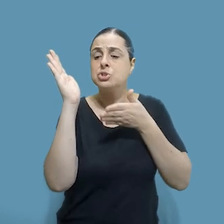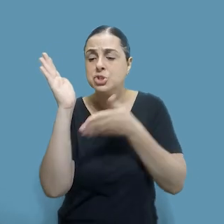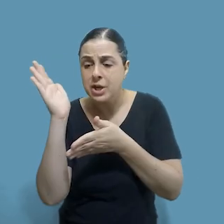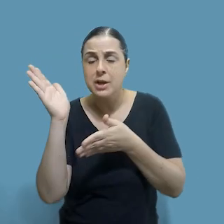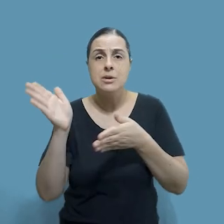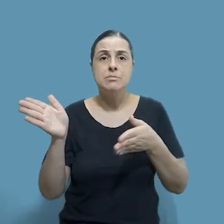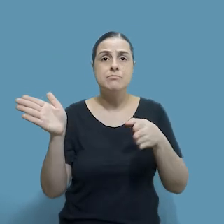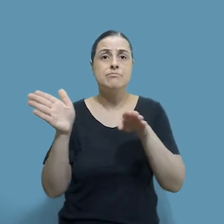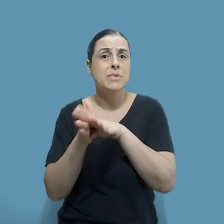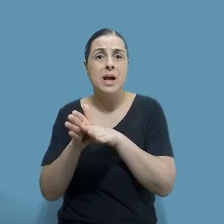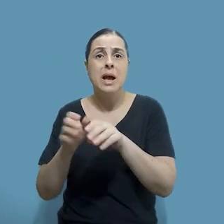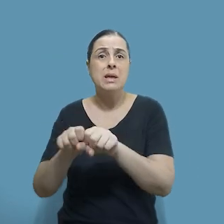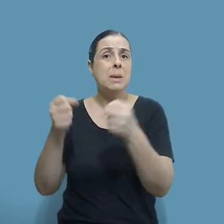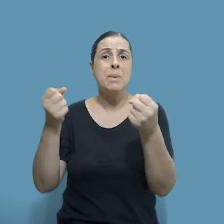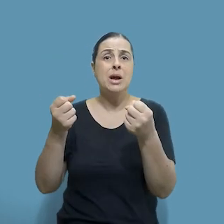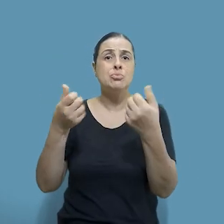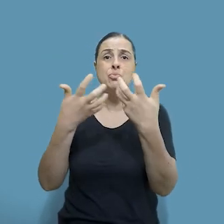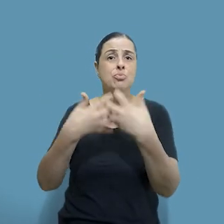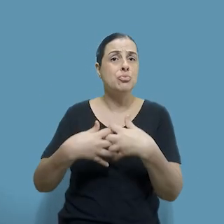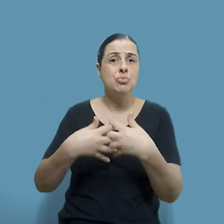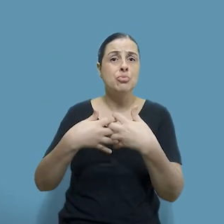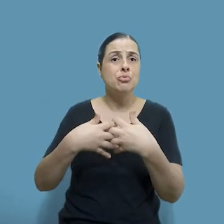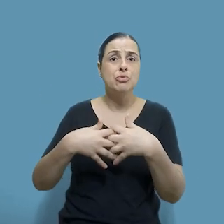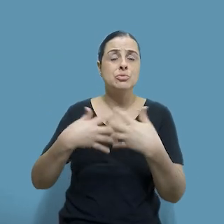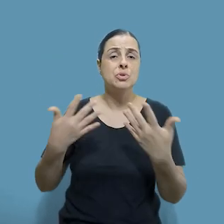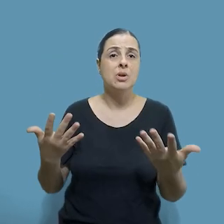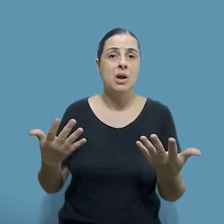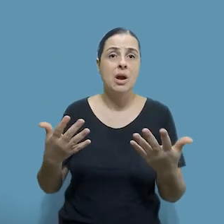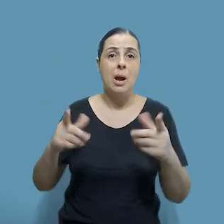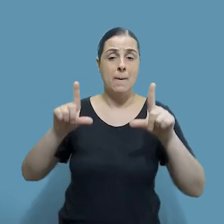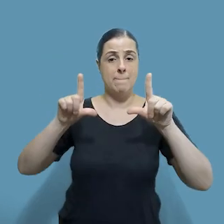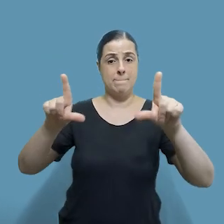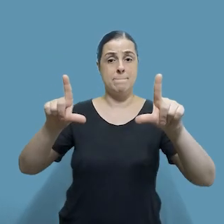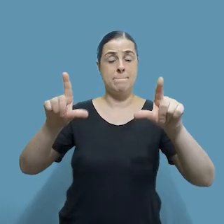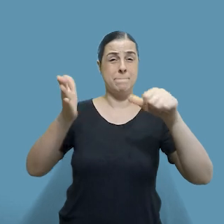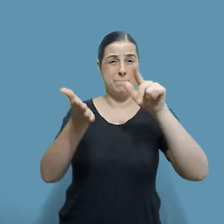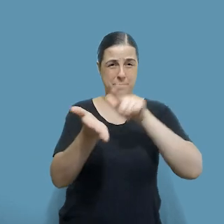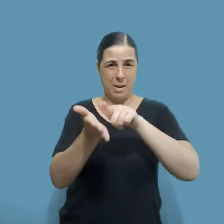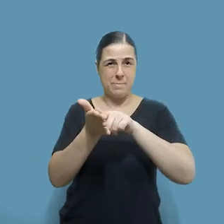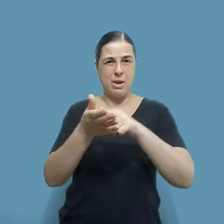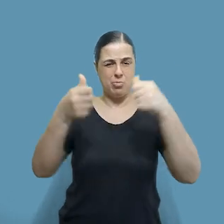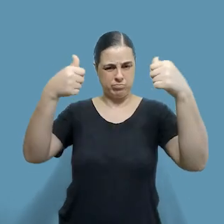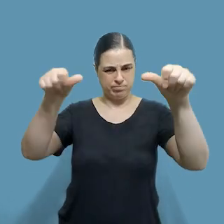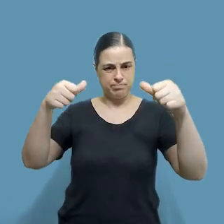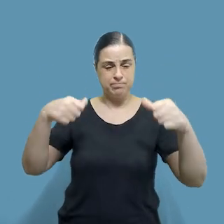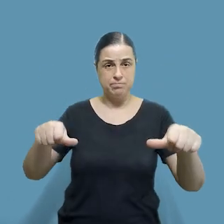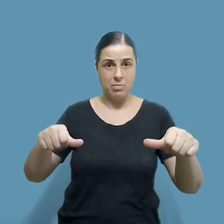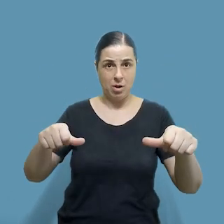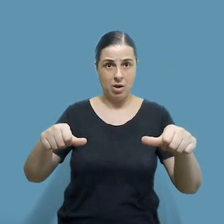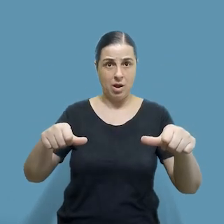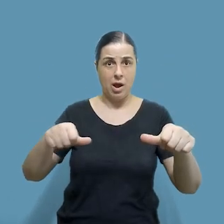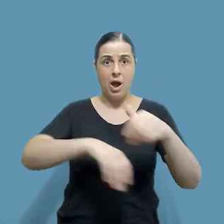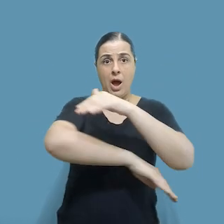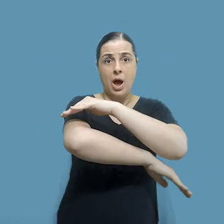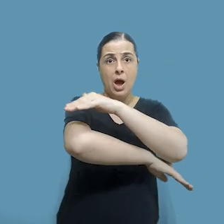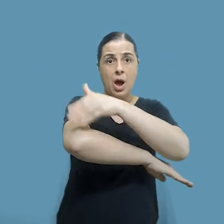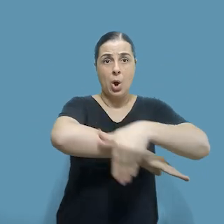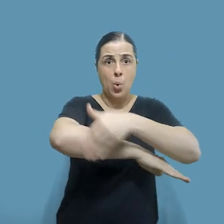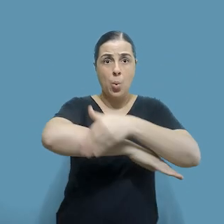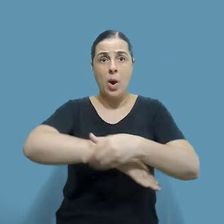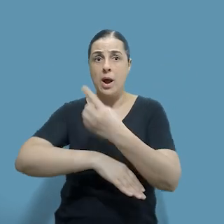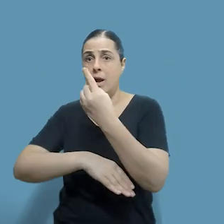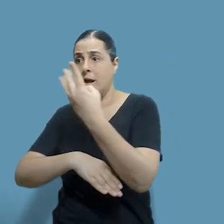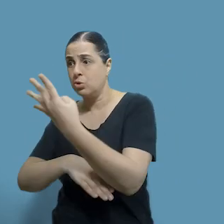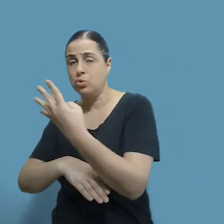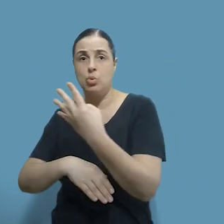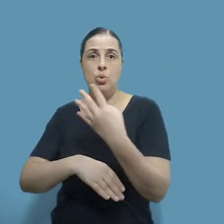os organizadores, ainda colocaram um papel, tipo, o elevador da rua 14 e 30 e pouco tá quebrado, o elevador da